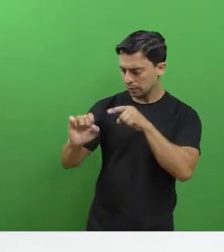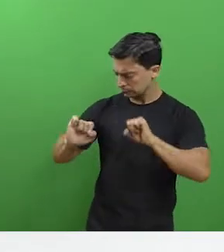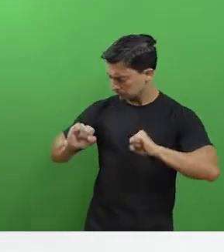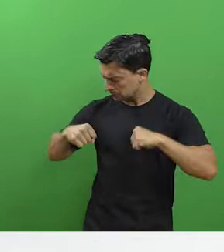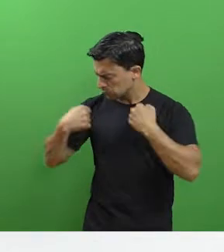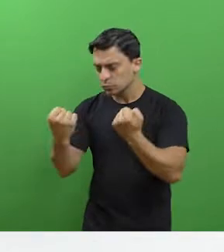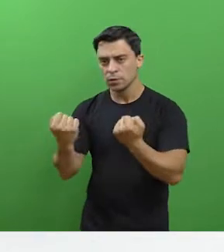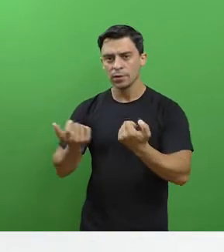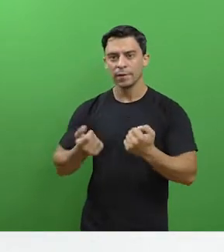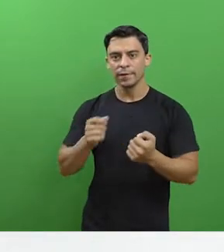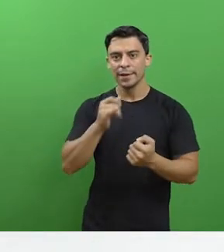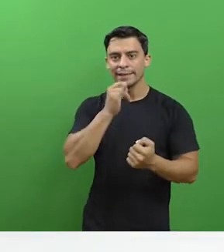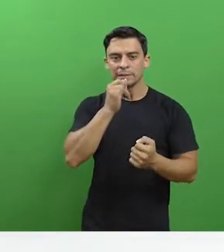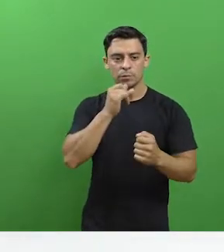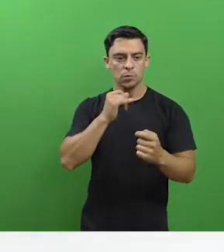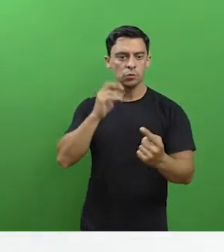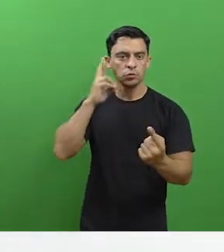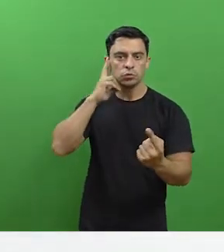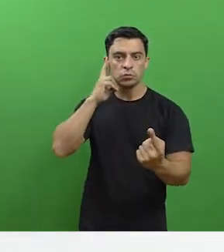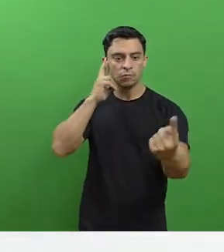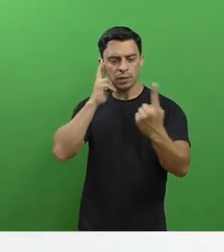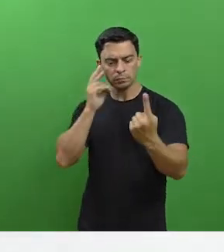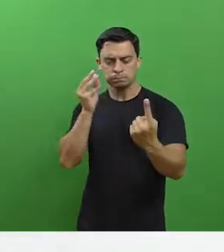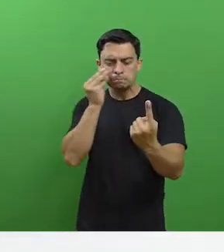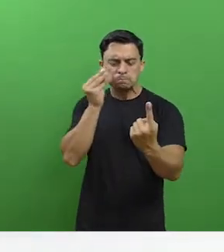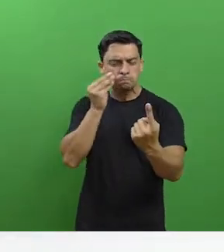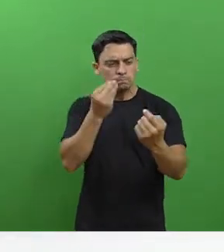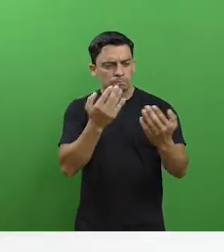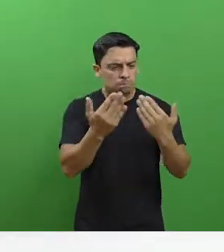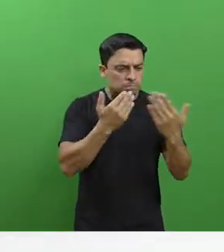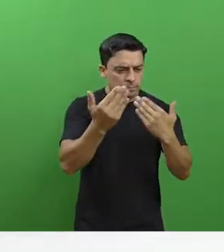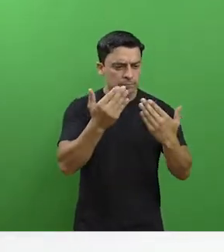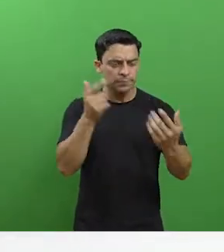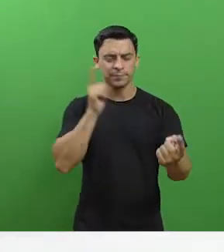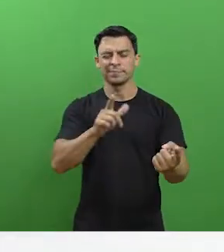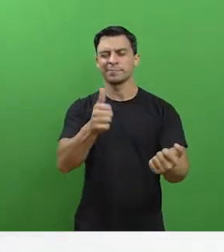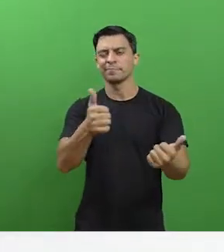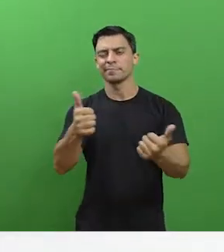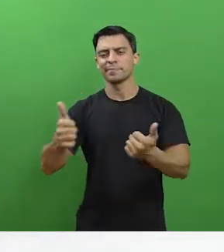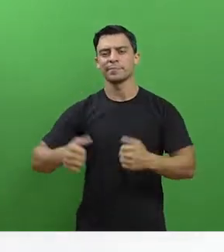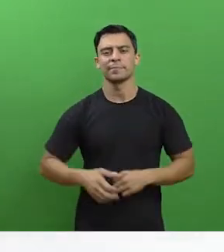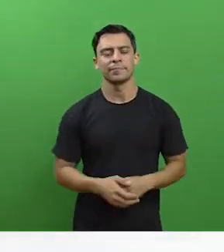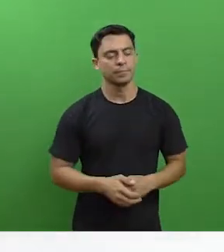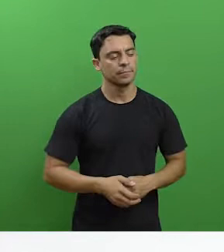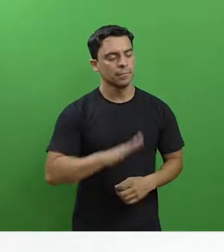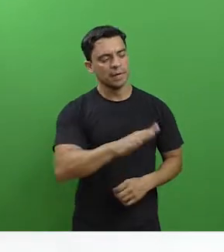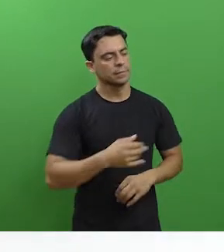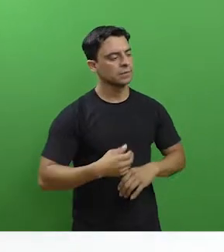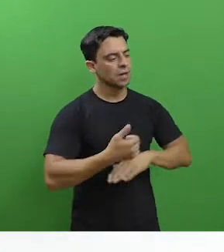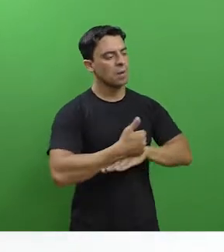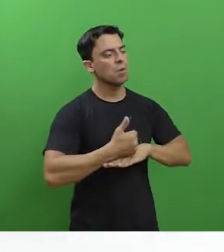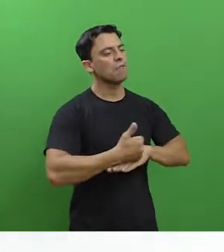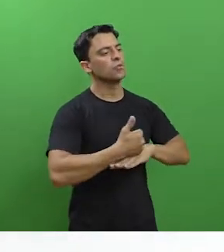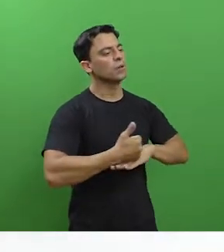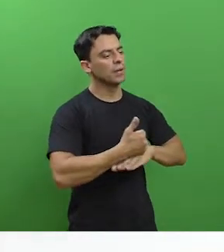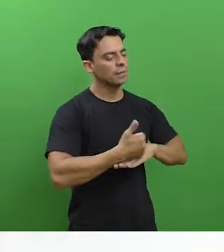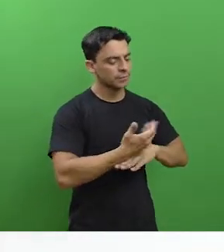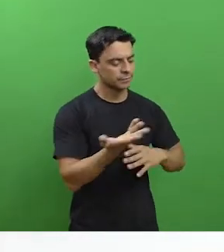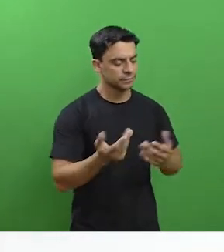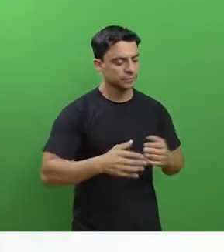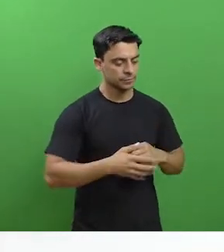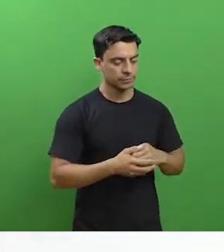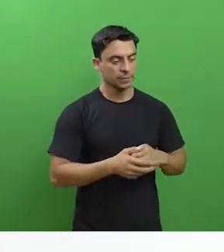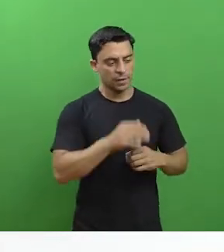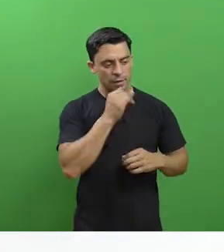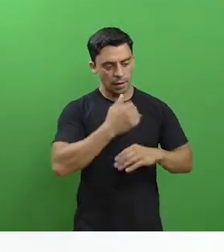e tentar conversar com o surdo, consegue. Quando a gente fala assim em profissionais e essa inserção, esses